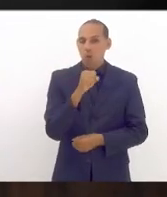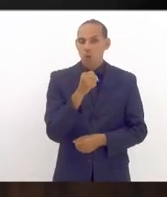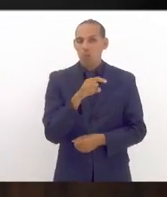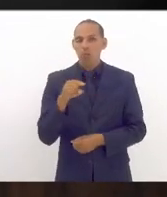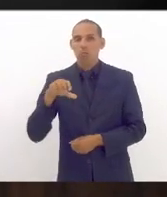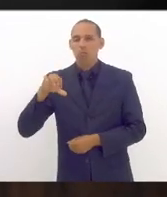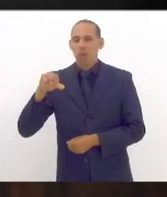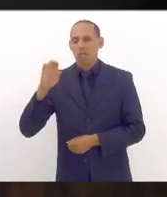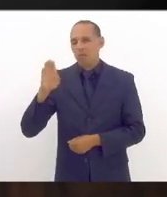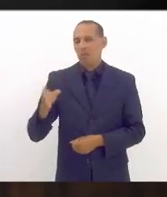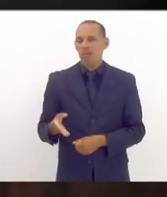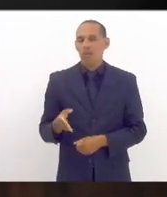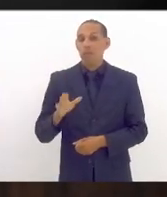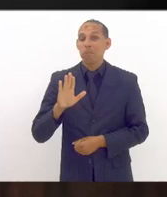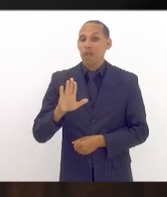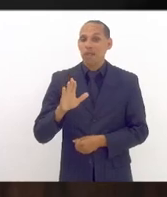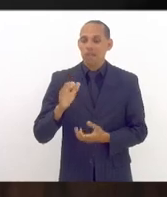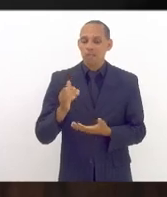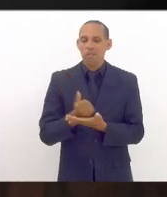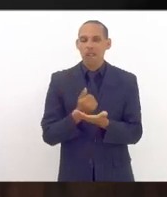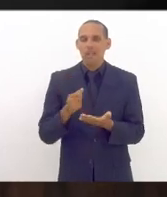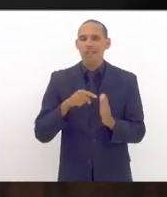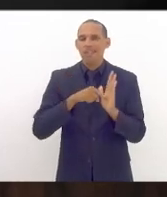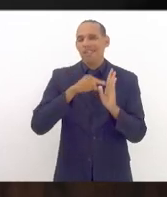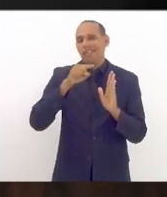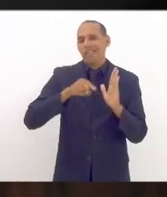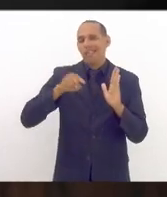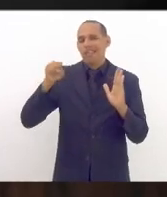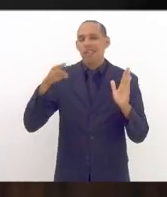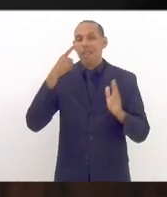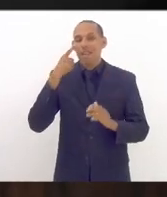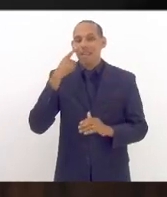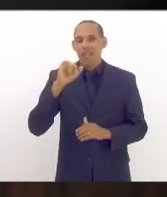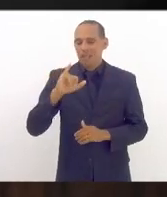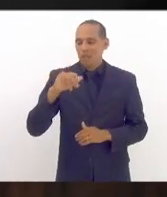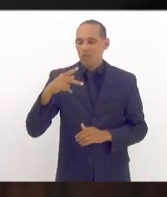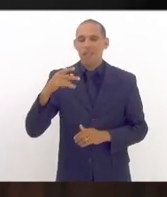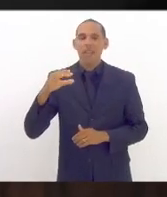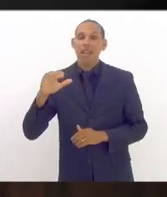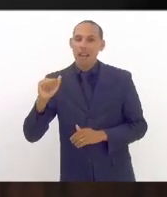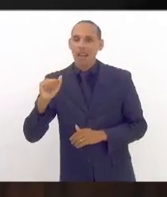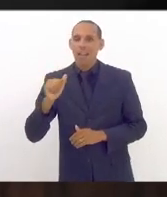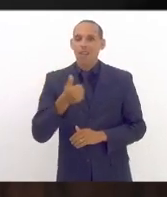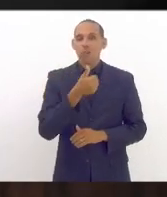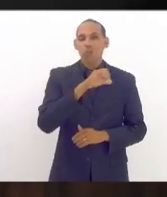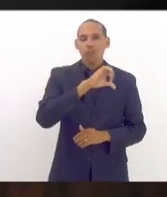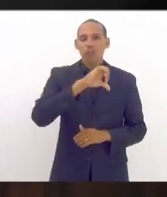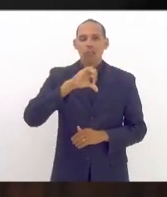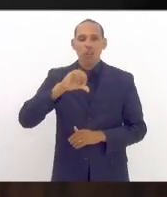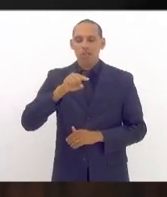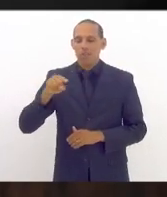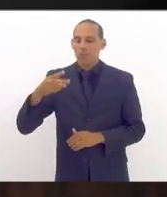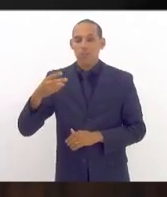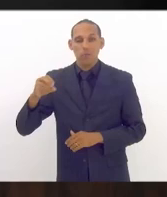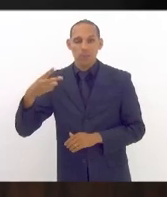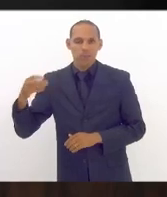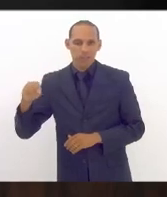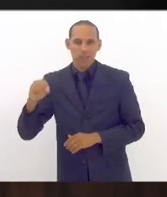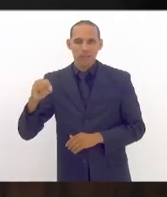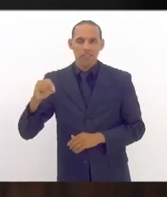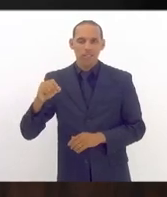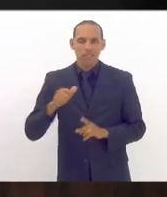é mas aí quando você pega os índices você vê lá IPCA 99 a 2020 dezembro